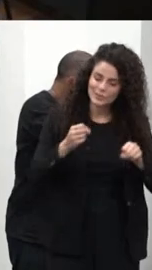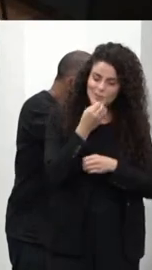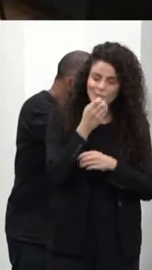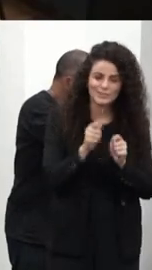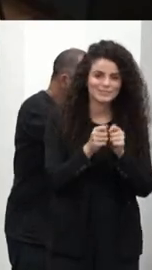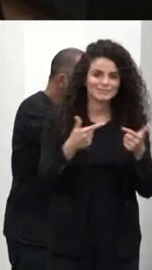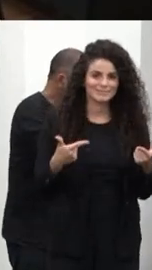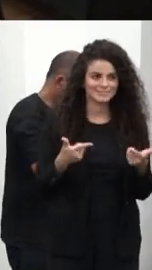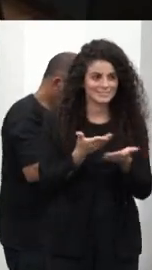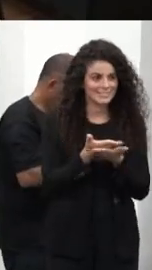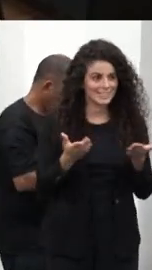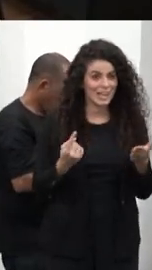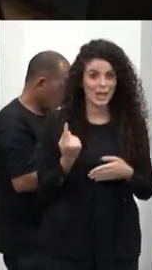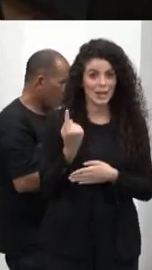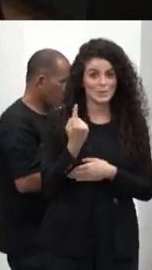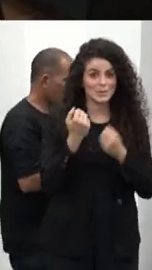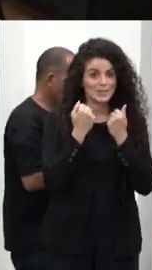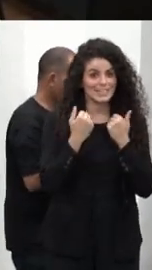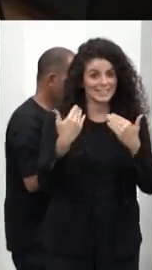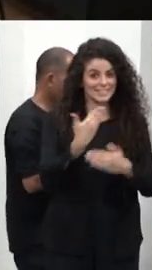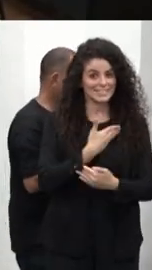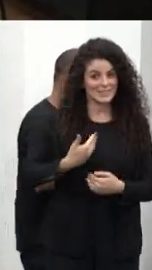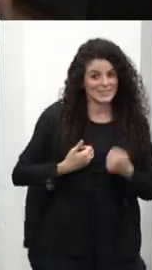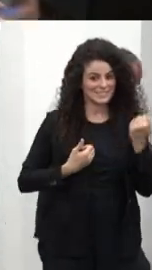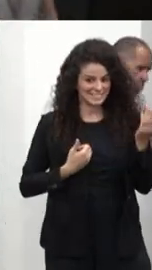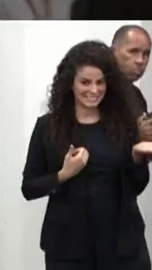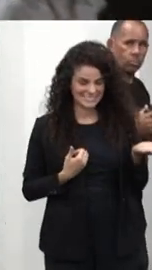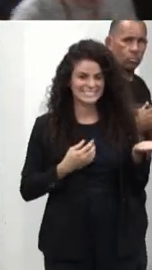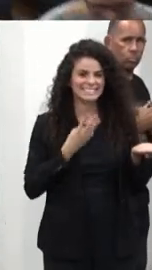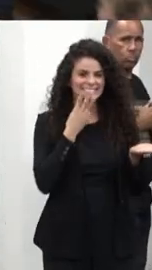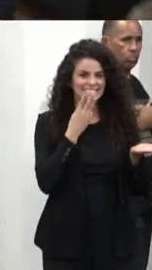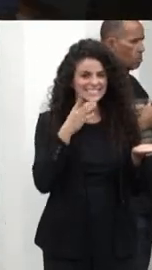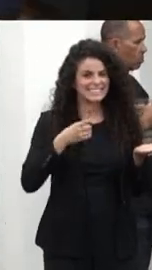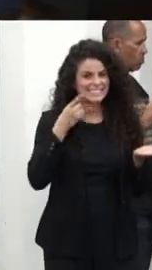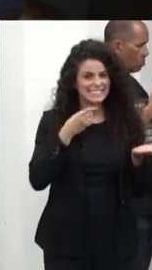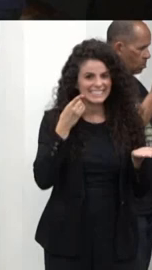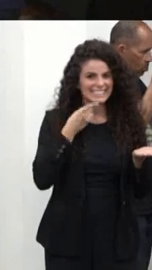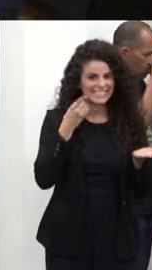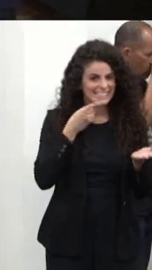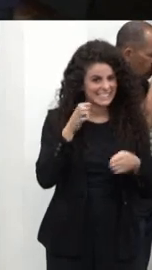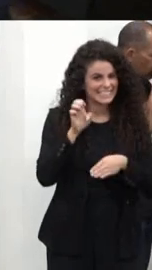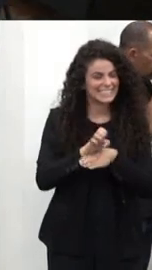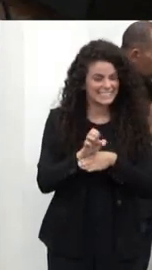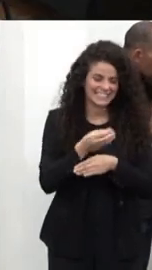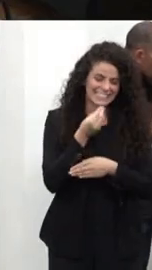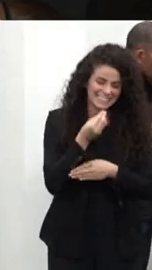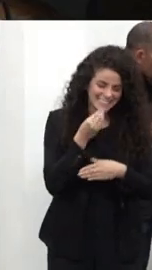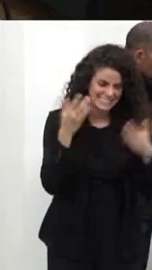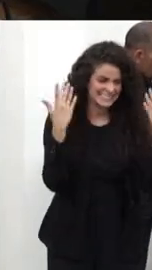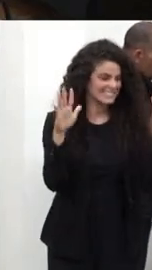pessoal é a primeira audiência dele Hein como Deputado como deputado